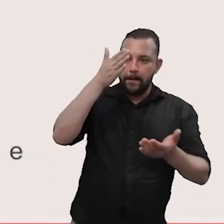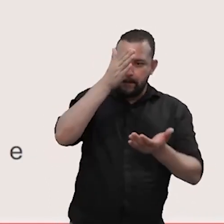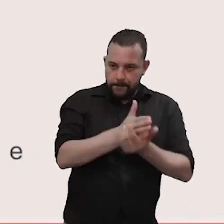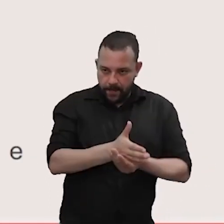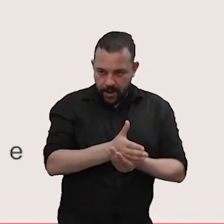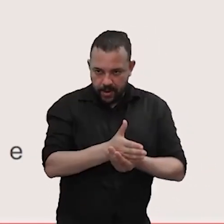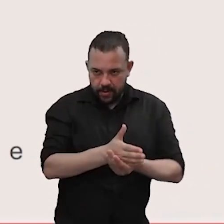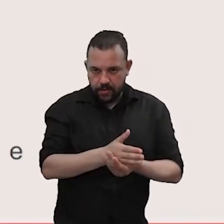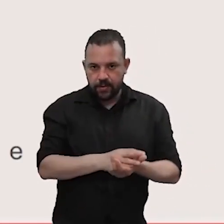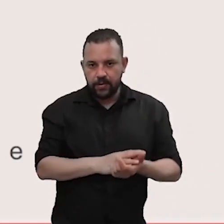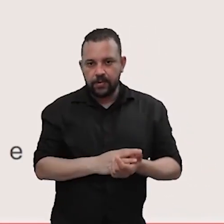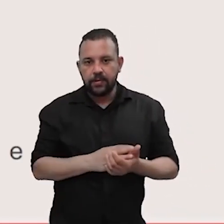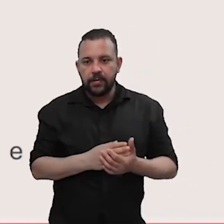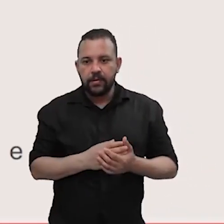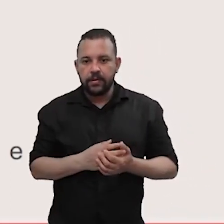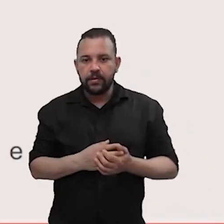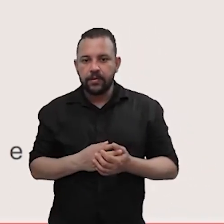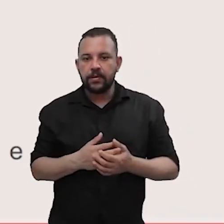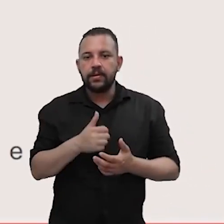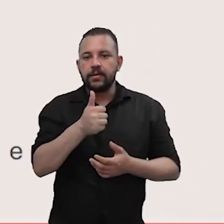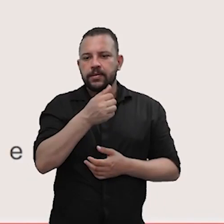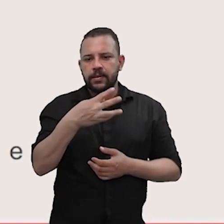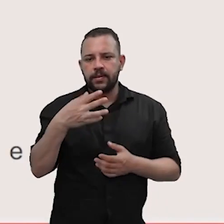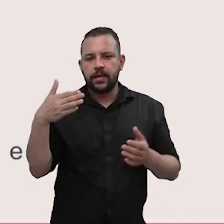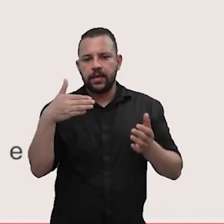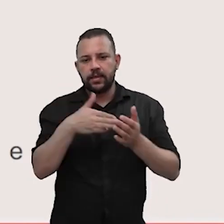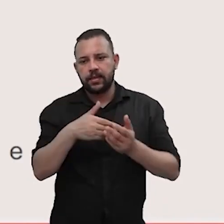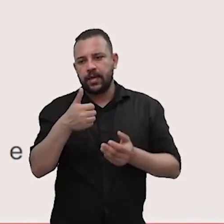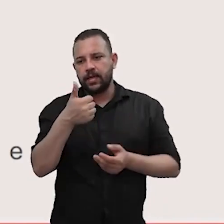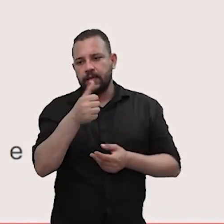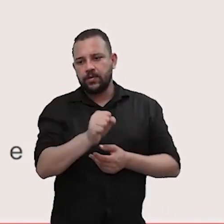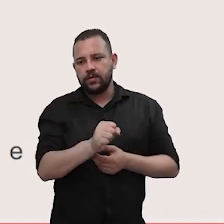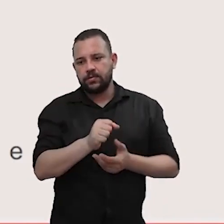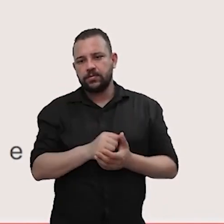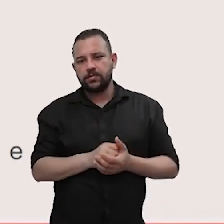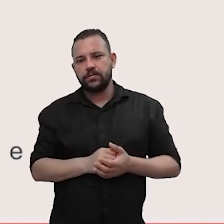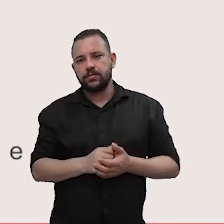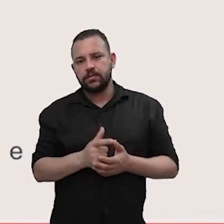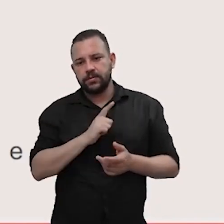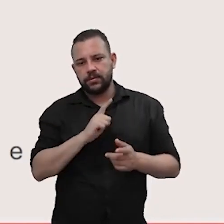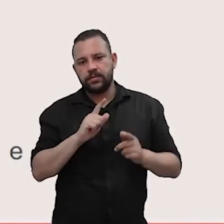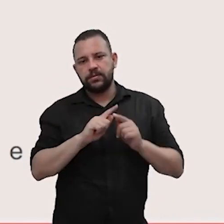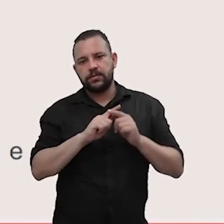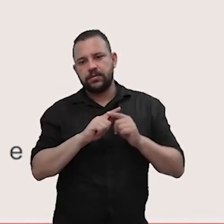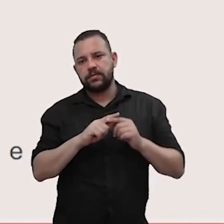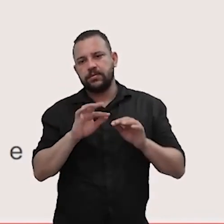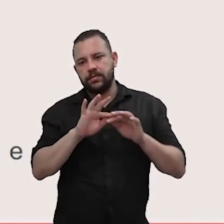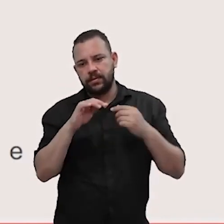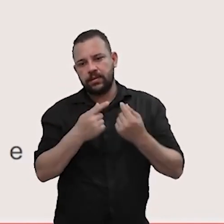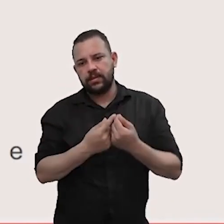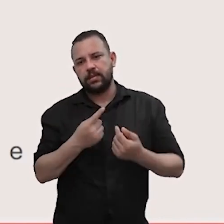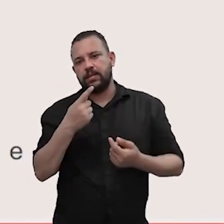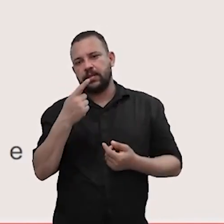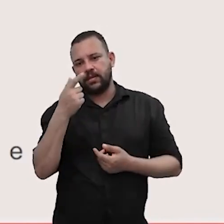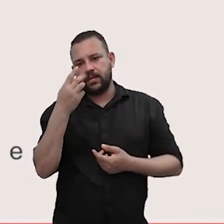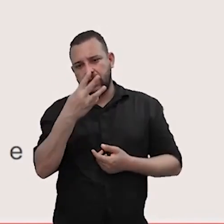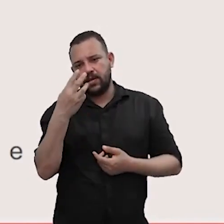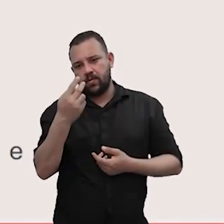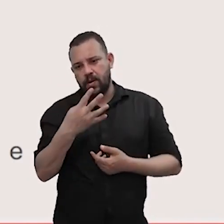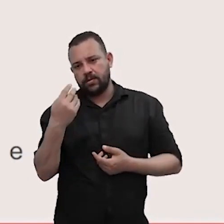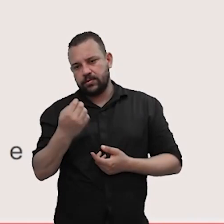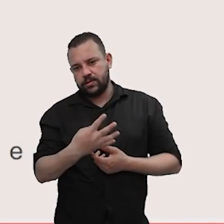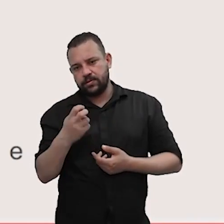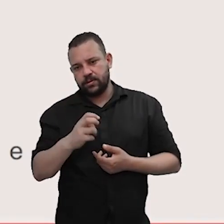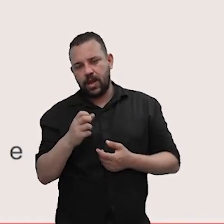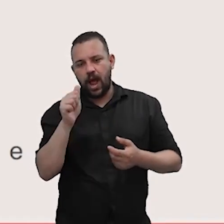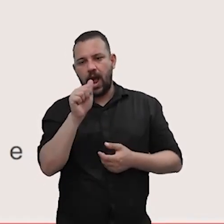13. 13, 14, 15, 16, 17, 18. Nós vamos ter família 3, 4, 5, 6, 7 e 8A. Por